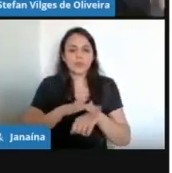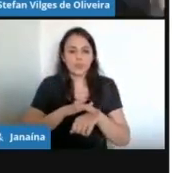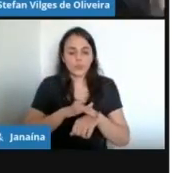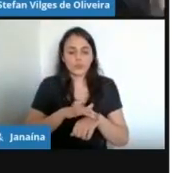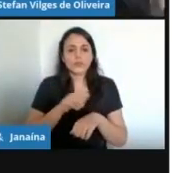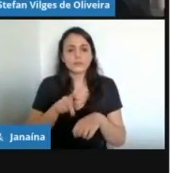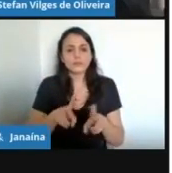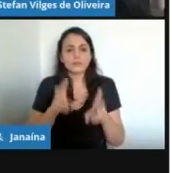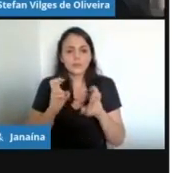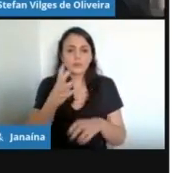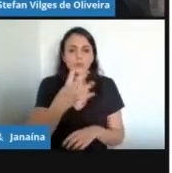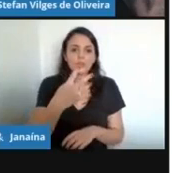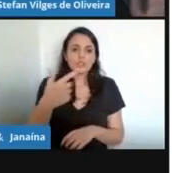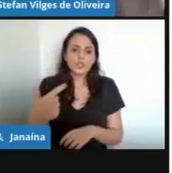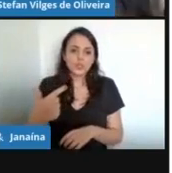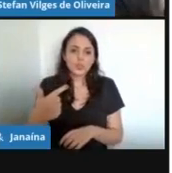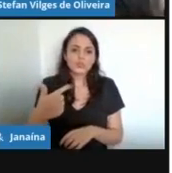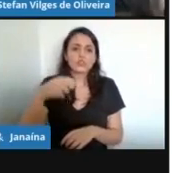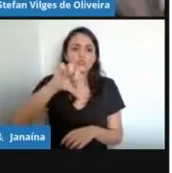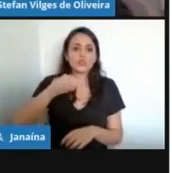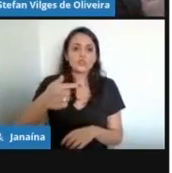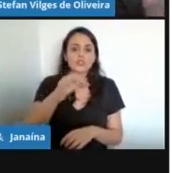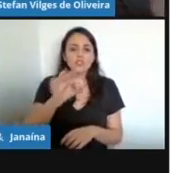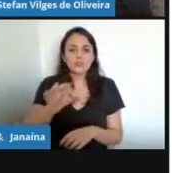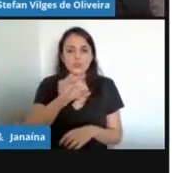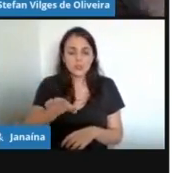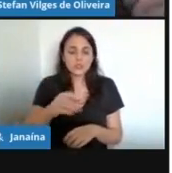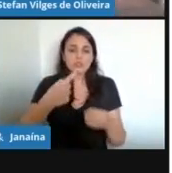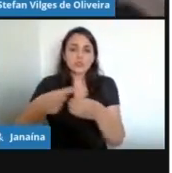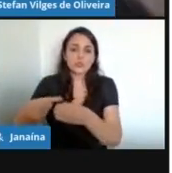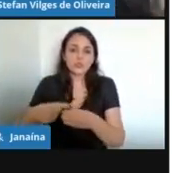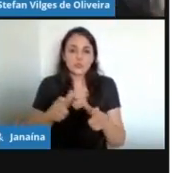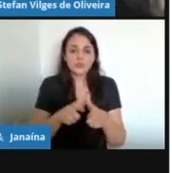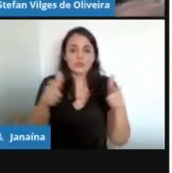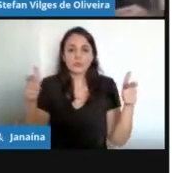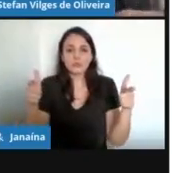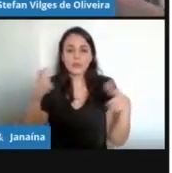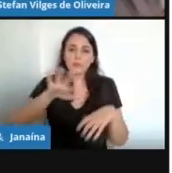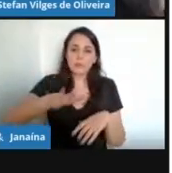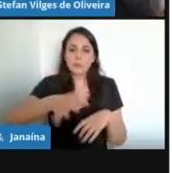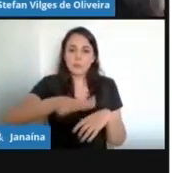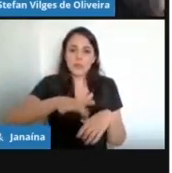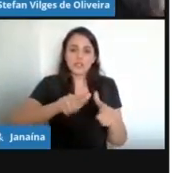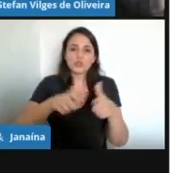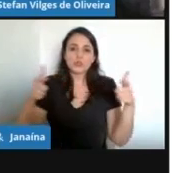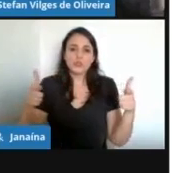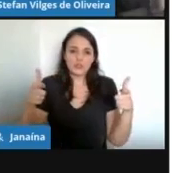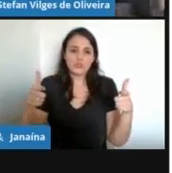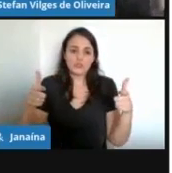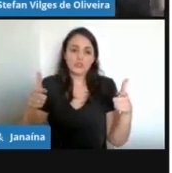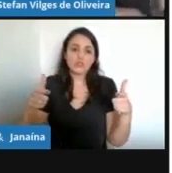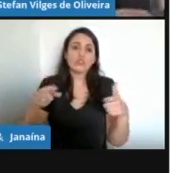42% e 97% dos municípios de médio e grande porte estão considerados como grupo de